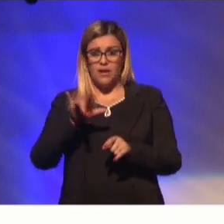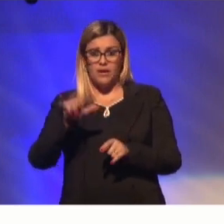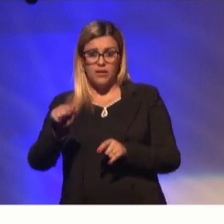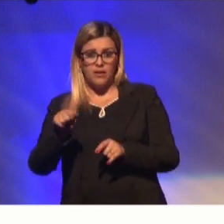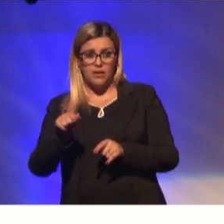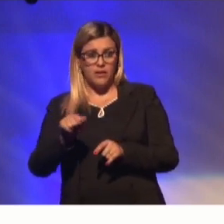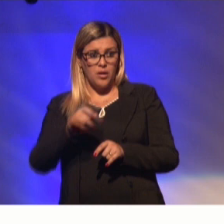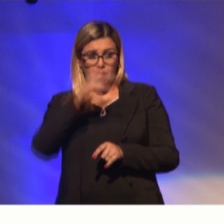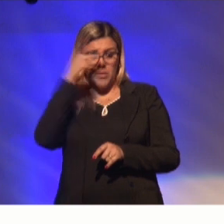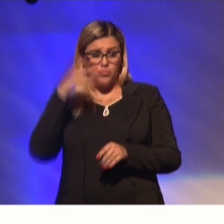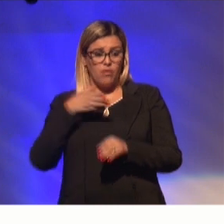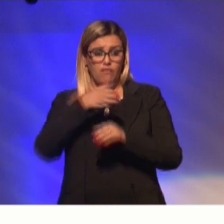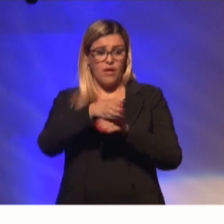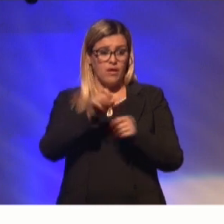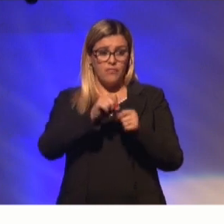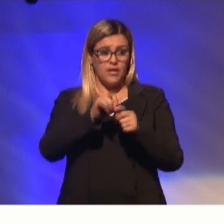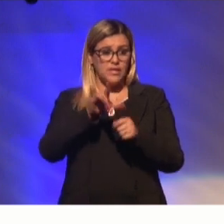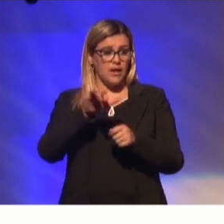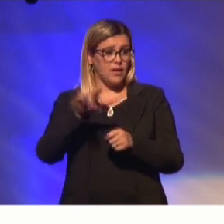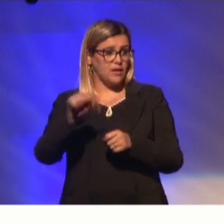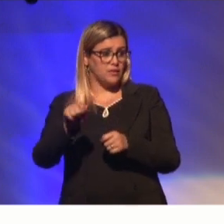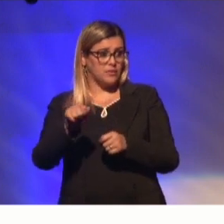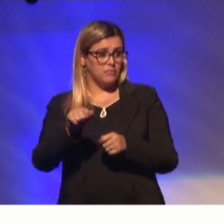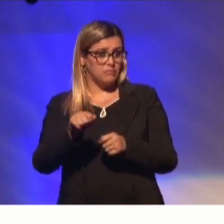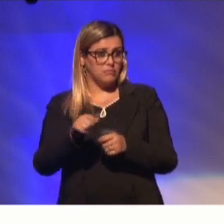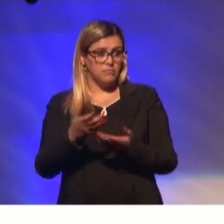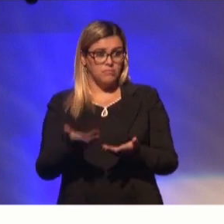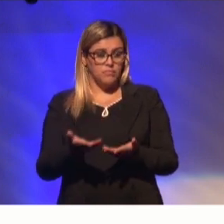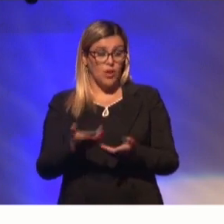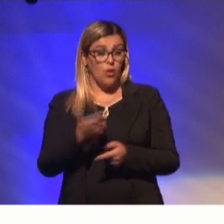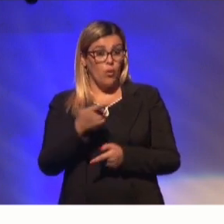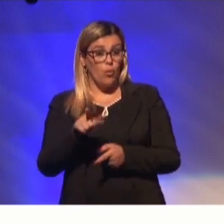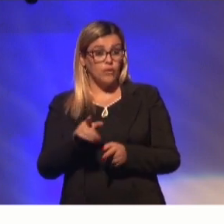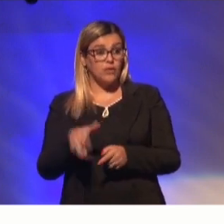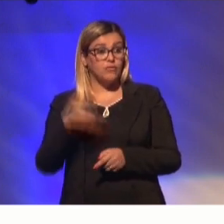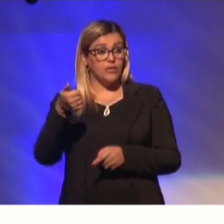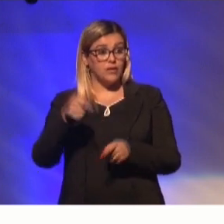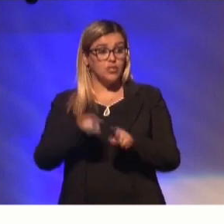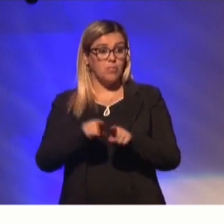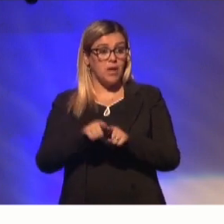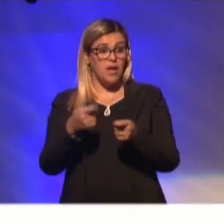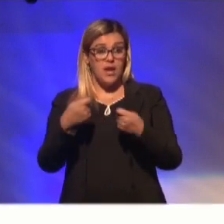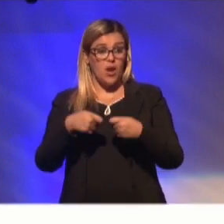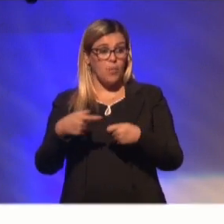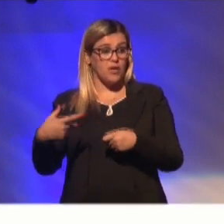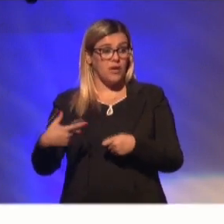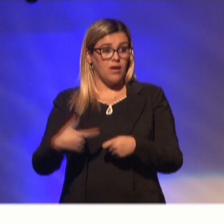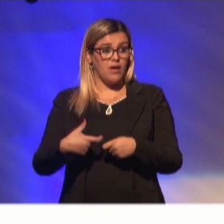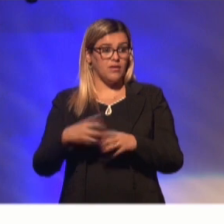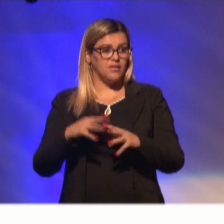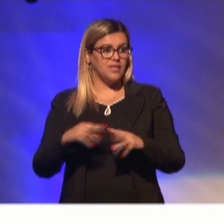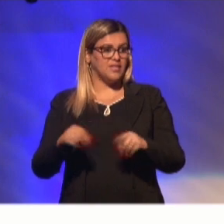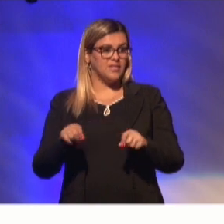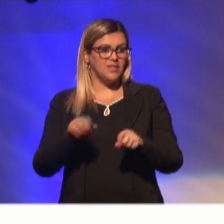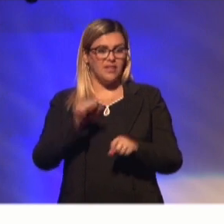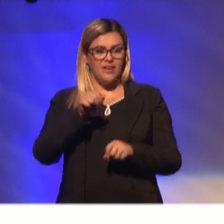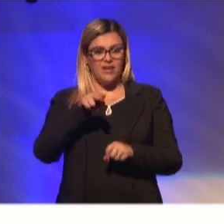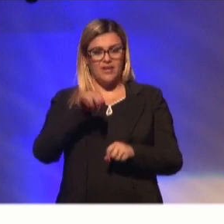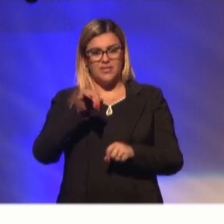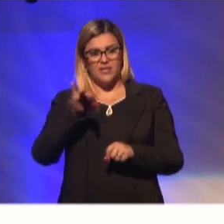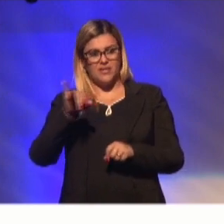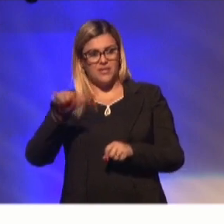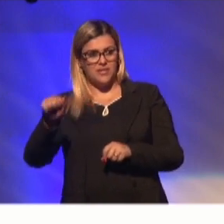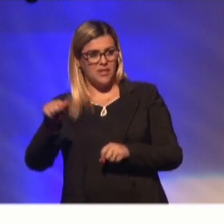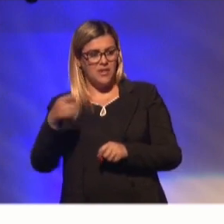paciente vai lá e faz no consultório. Outra vantagem é que não necessita de anestesia, o baixo risco e